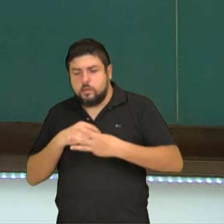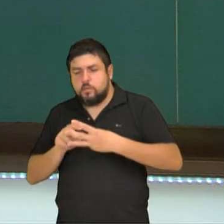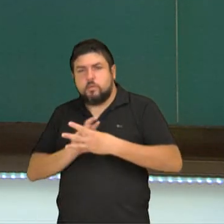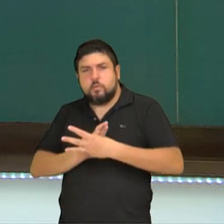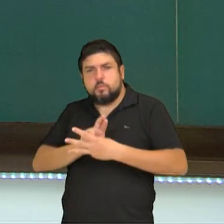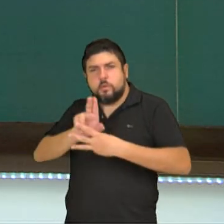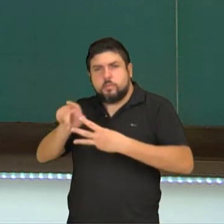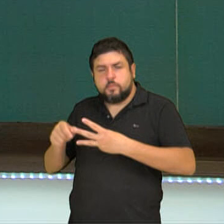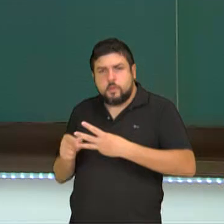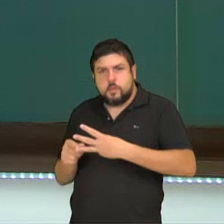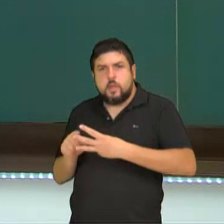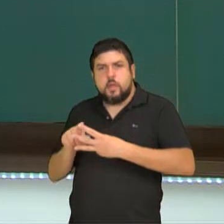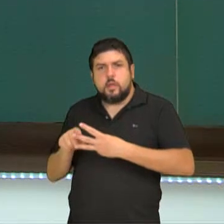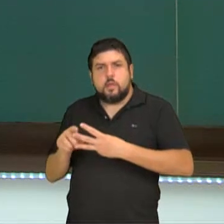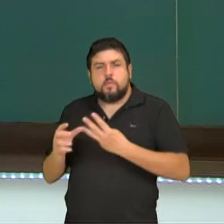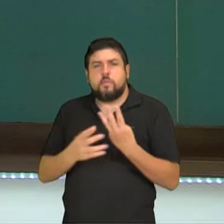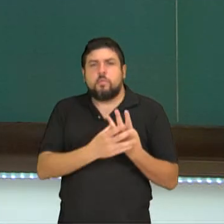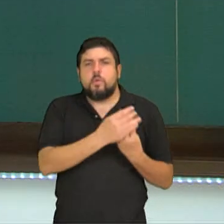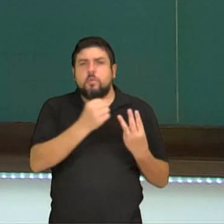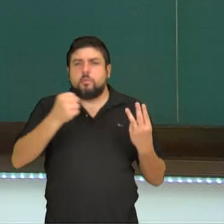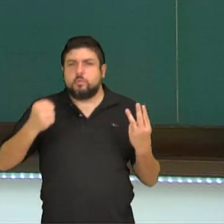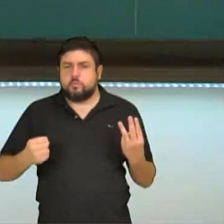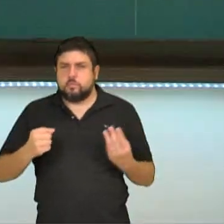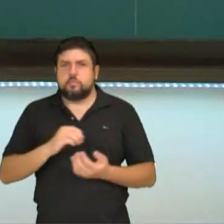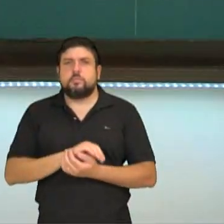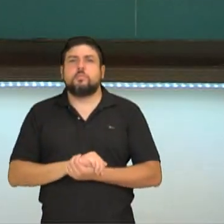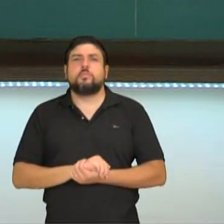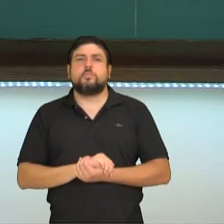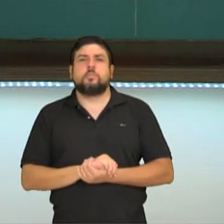essa conjuntura de poder da nossa república.